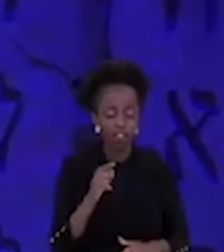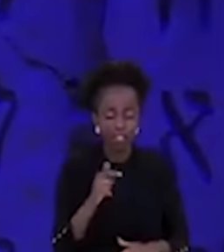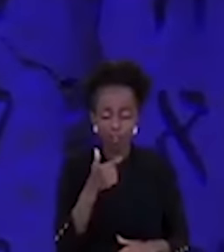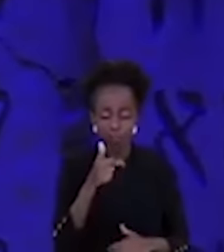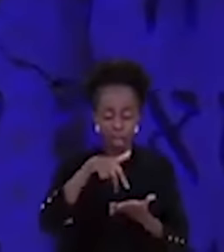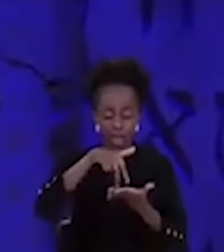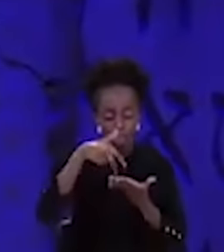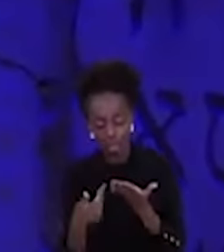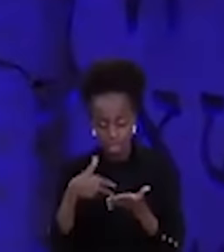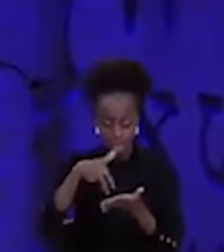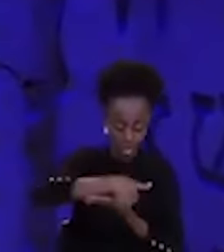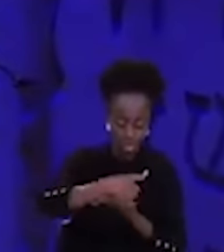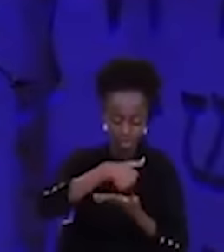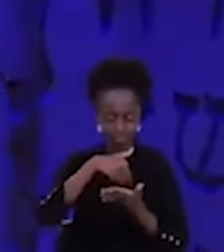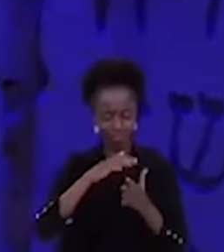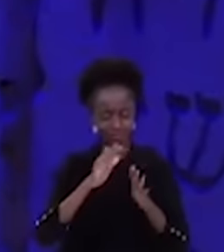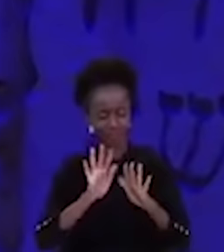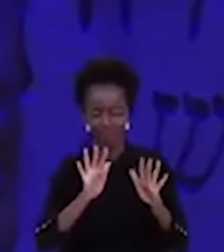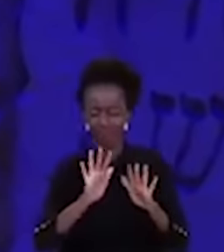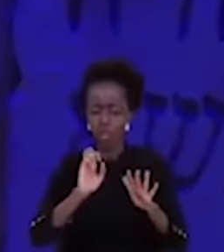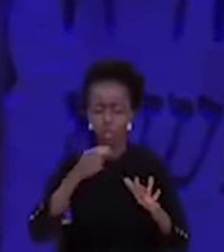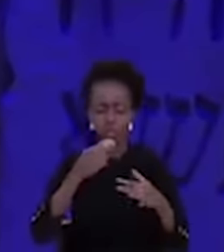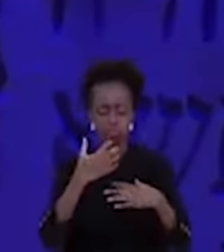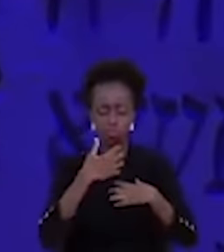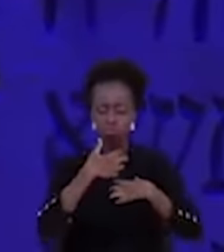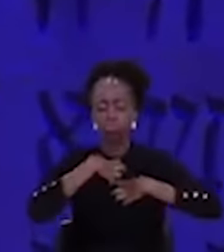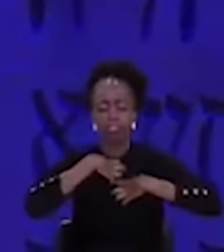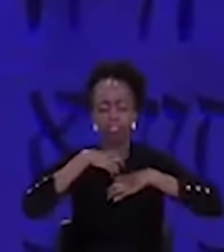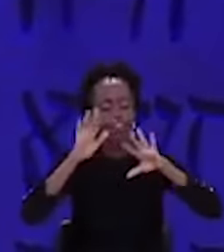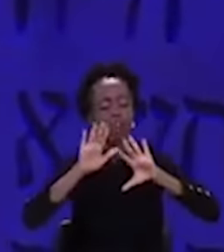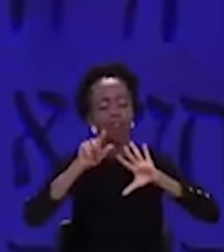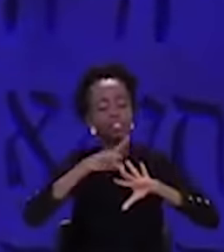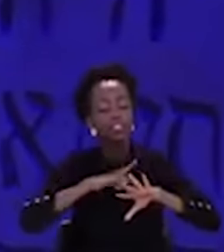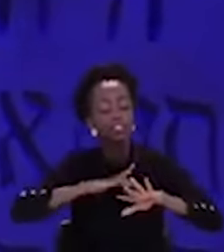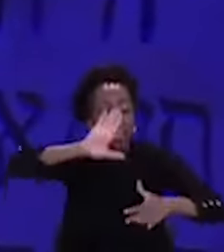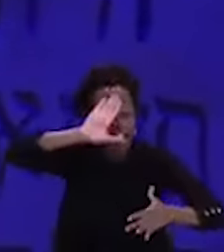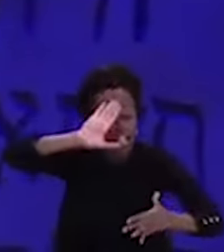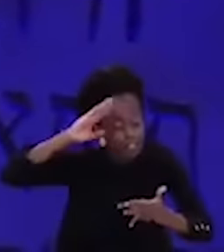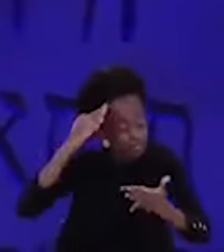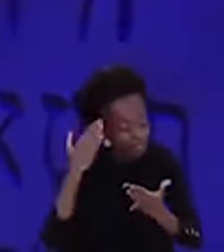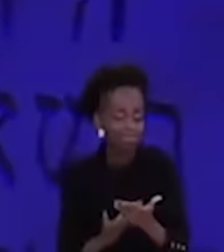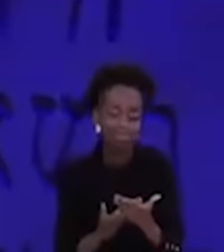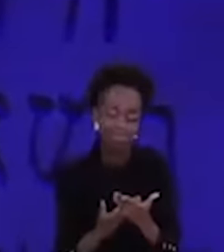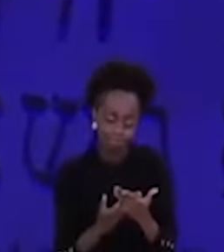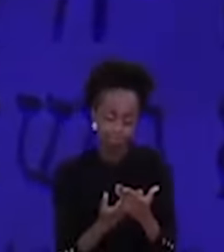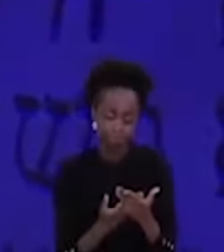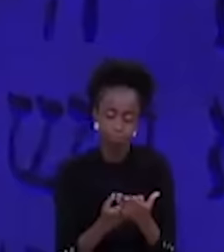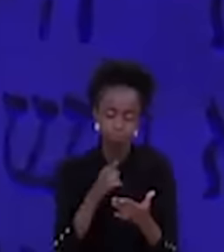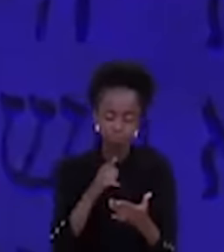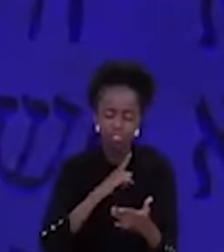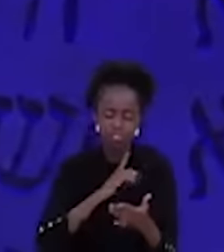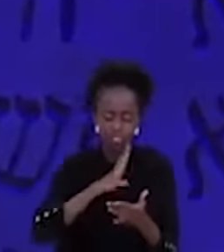cair ou sentir algo, não. O que você tem é que crer. O que você tem